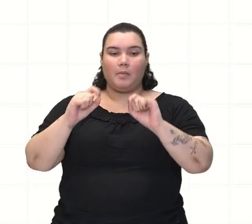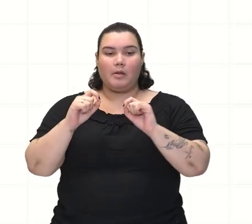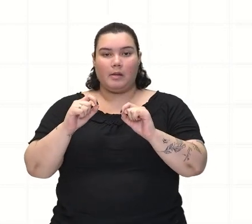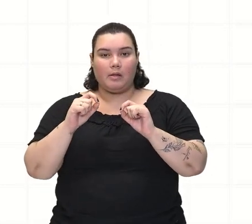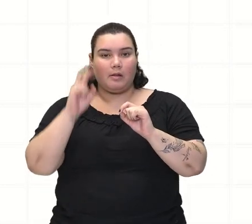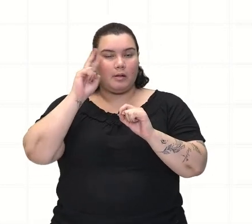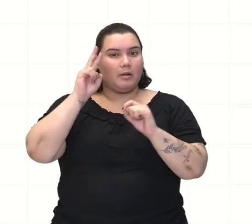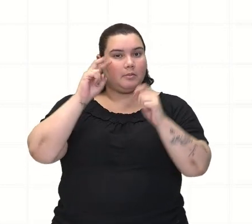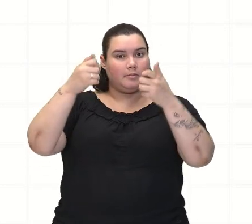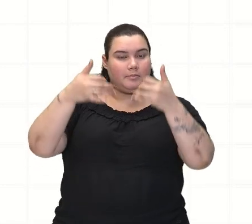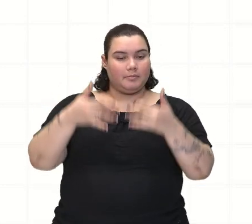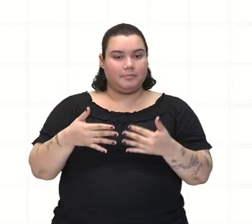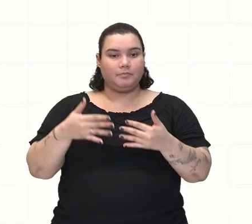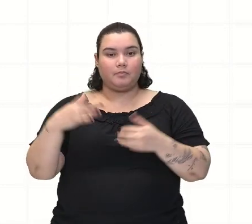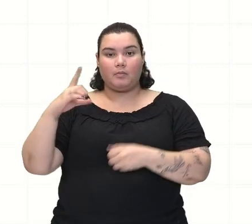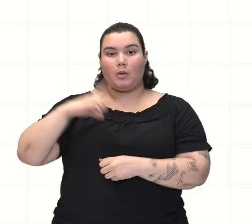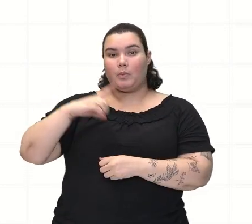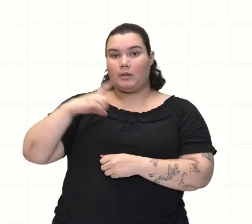tenho